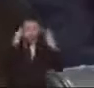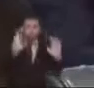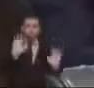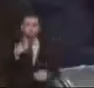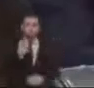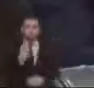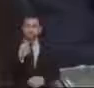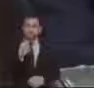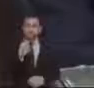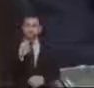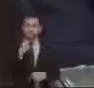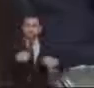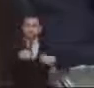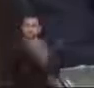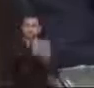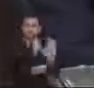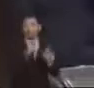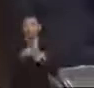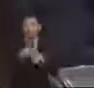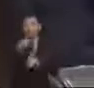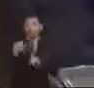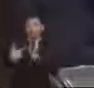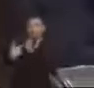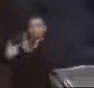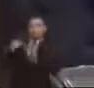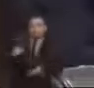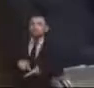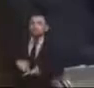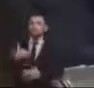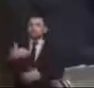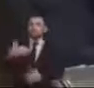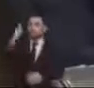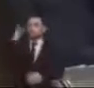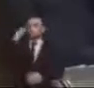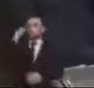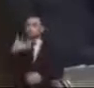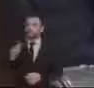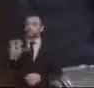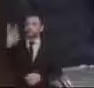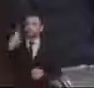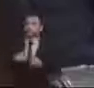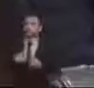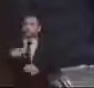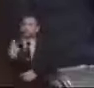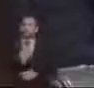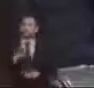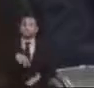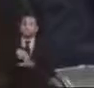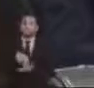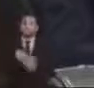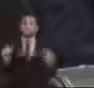que vai acontecer. E nós temos é que nos levantar juntos, sabe por quê? Porque essa Assembleia ela precisa continuar tendo o direito